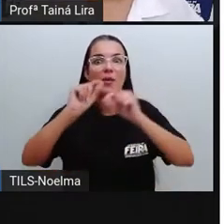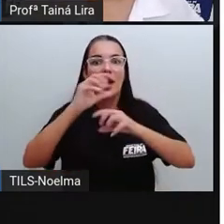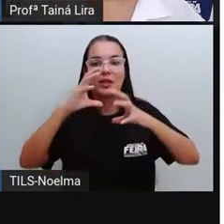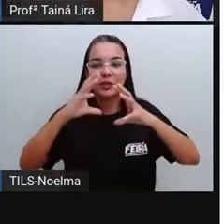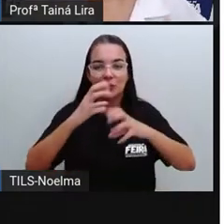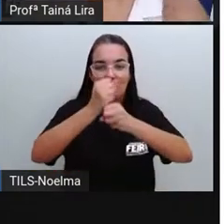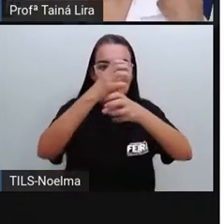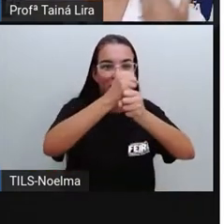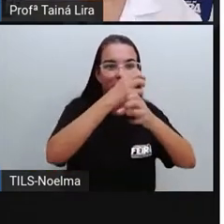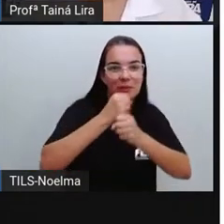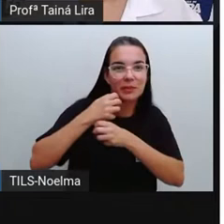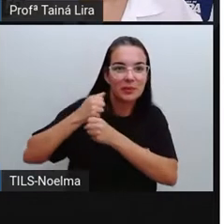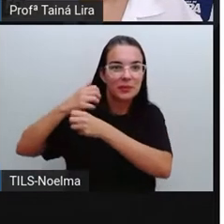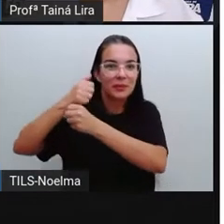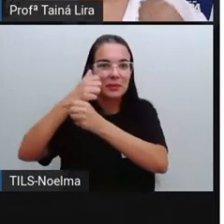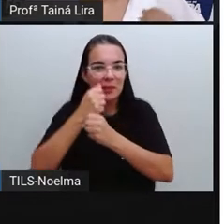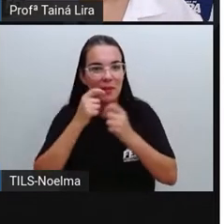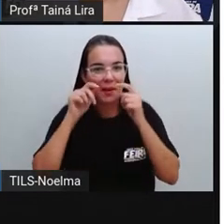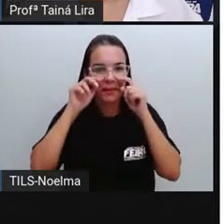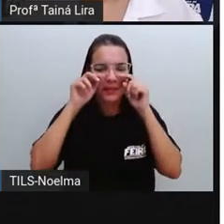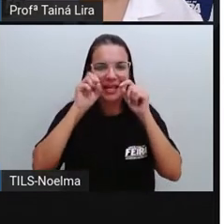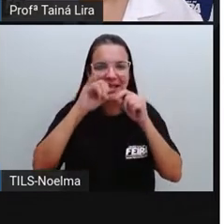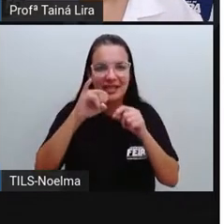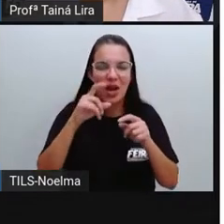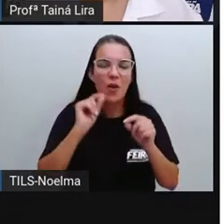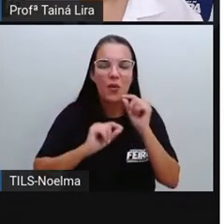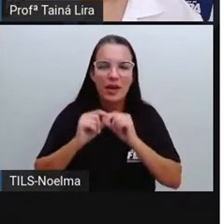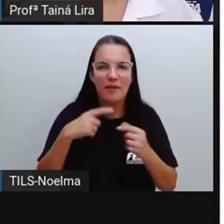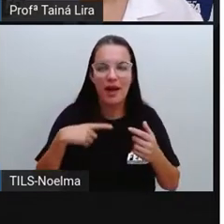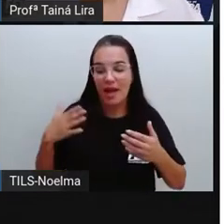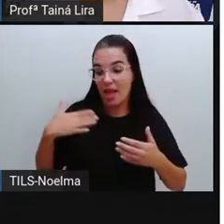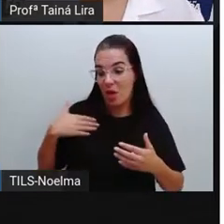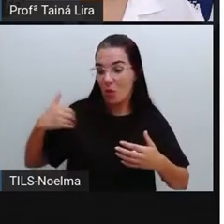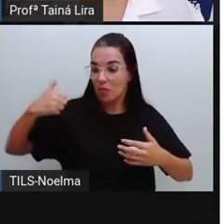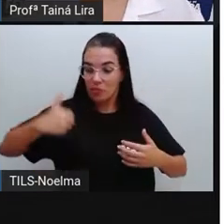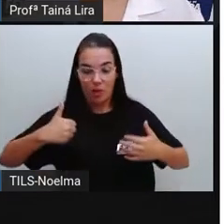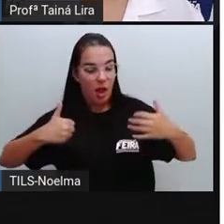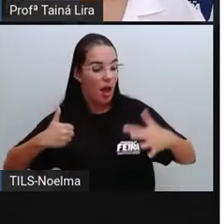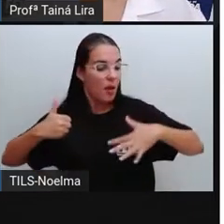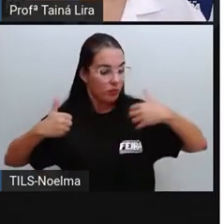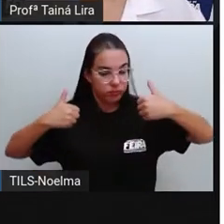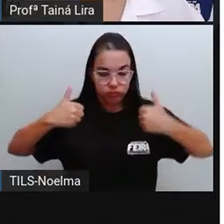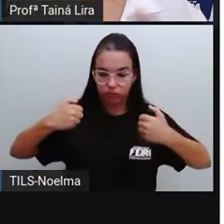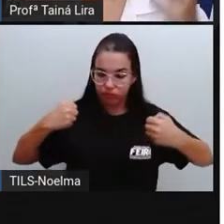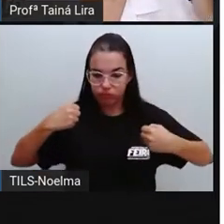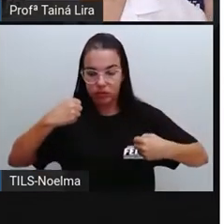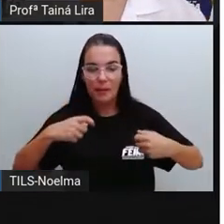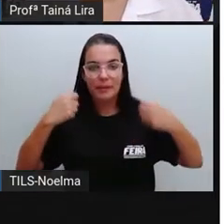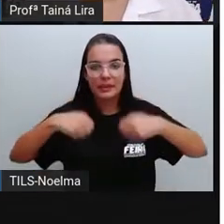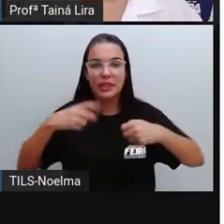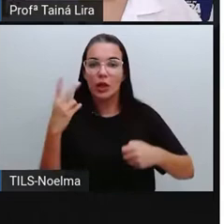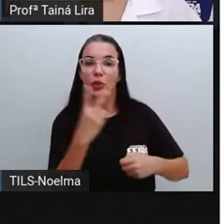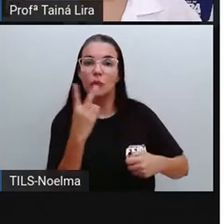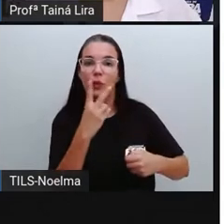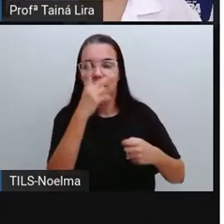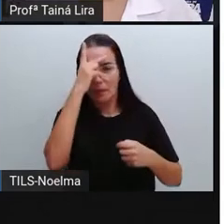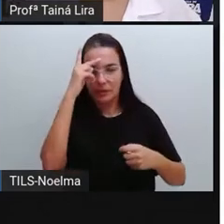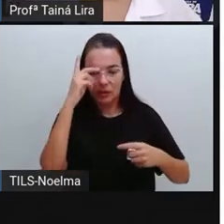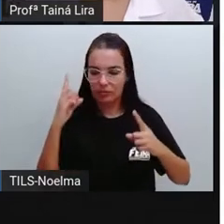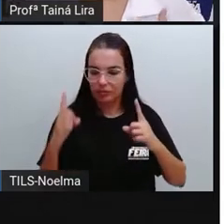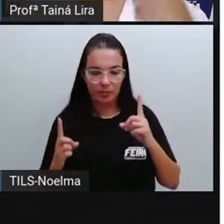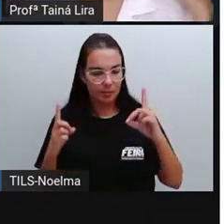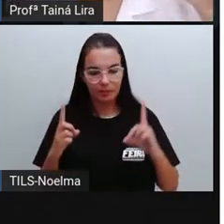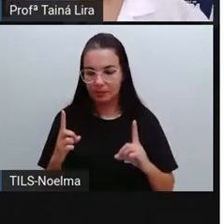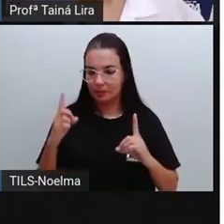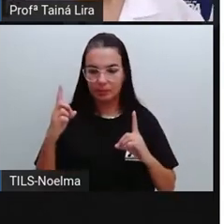de cartas. Então, esse é o jogo da batalha. Então, como é que vai funcionar a pró? Eu preciso de pelo menos duas pessoas para jogar,